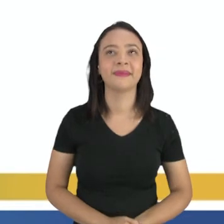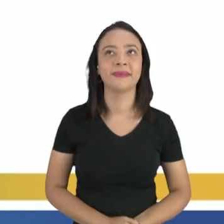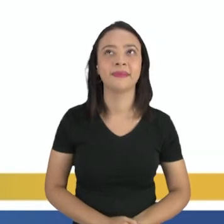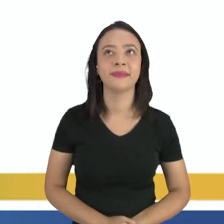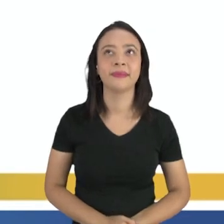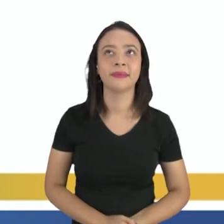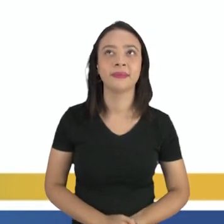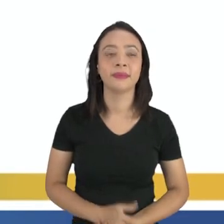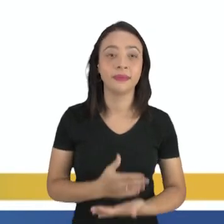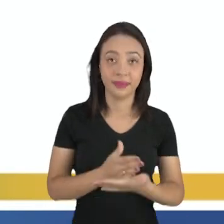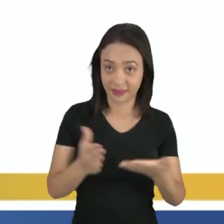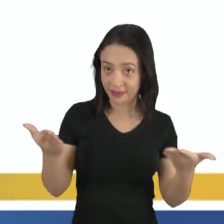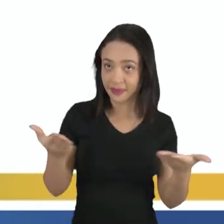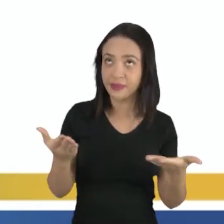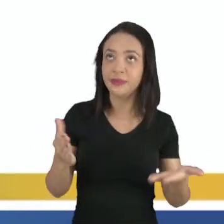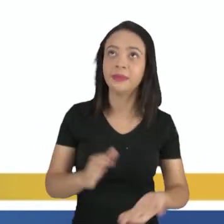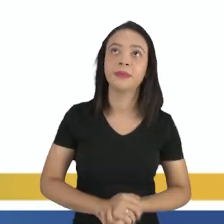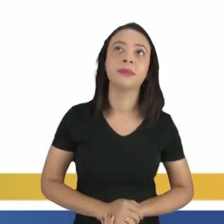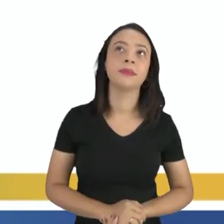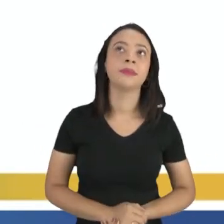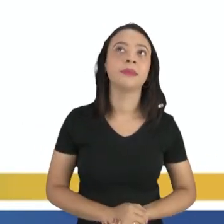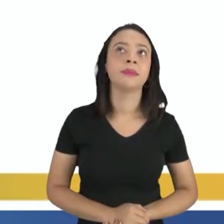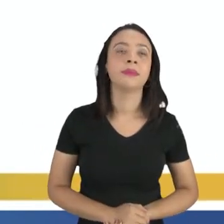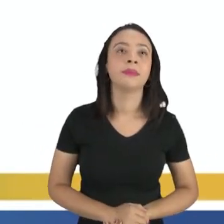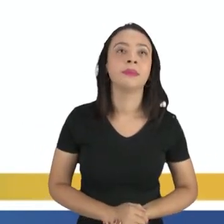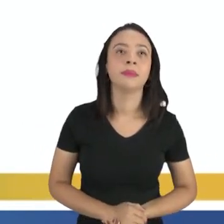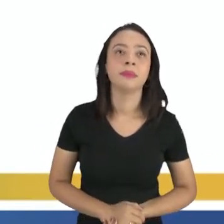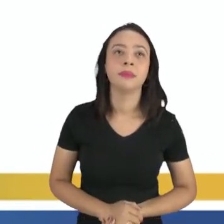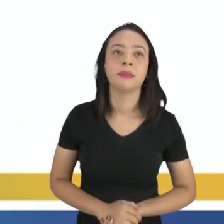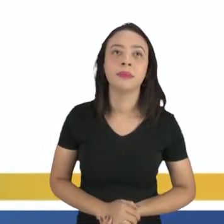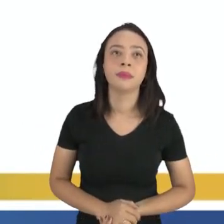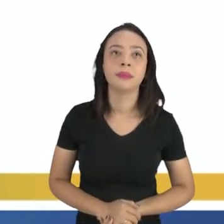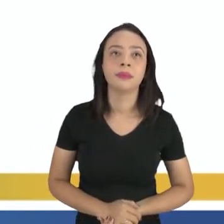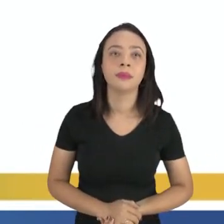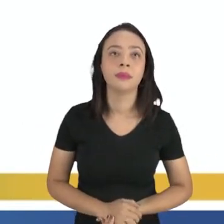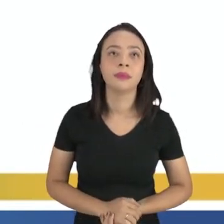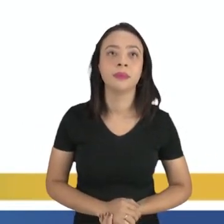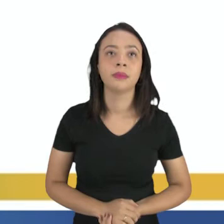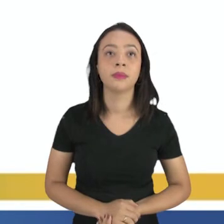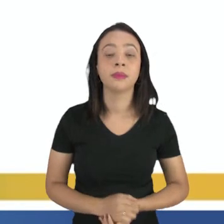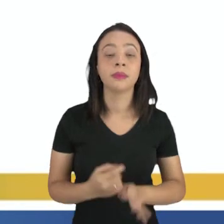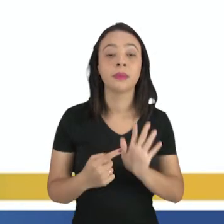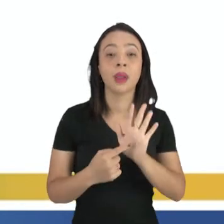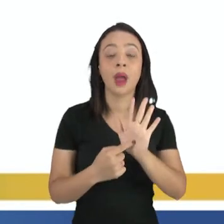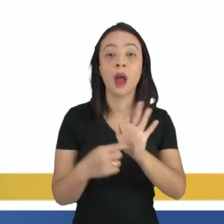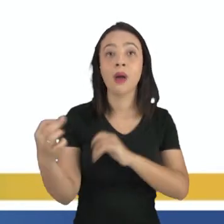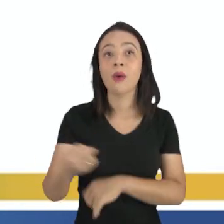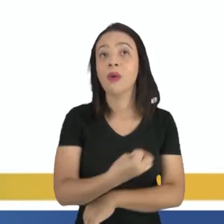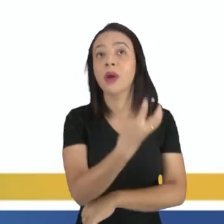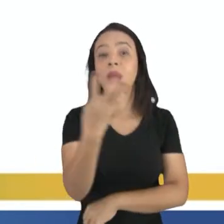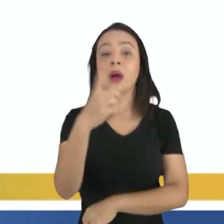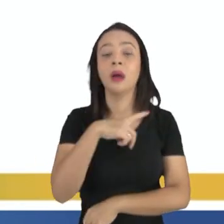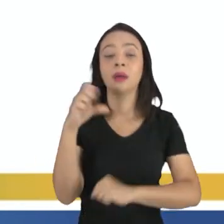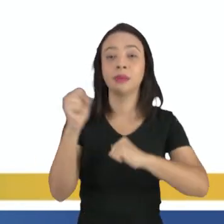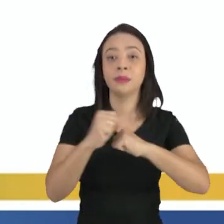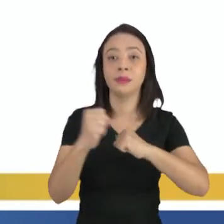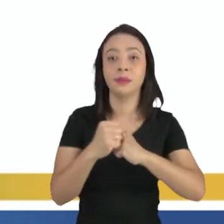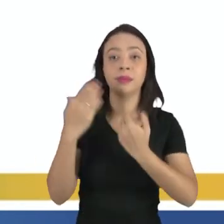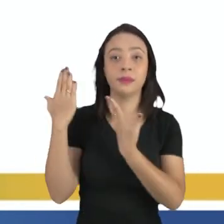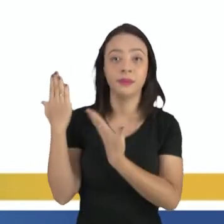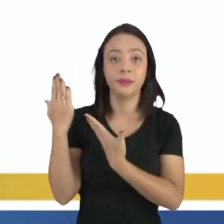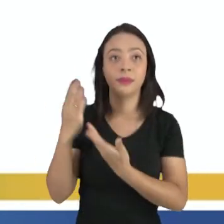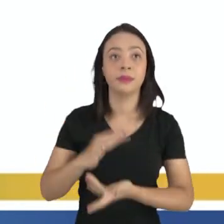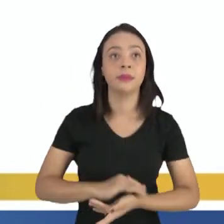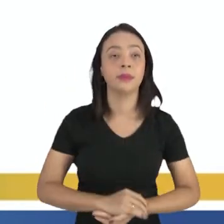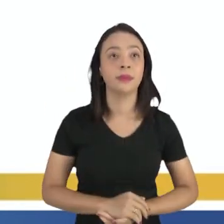ok? Então vamos lá. Na Question 1, nós temos: descreva as quantidades dos substantivos